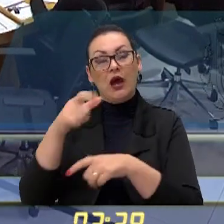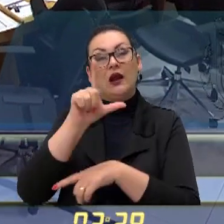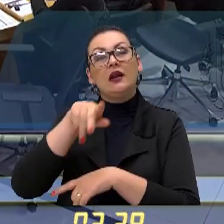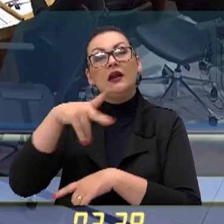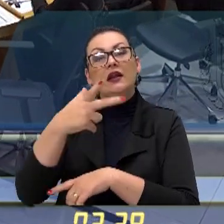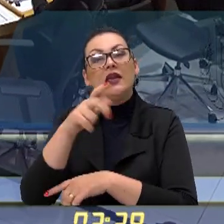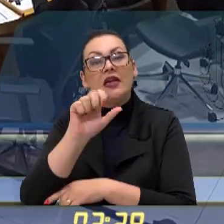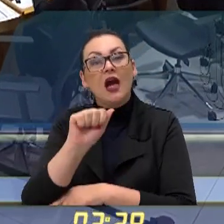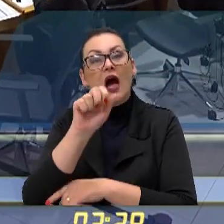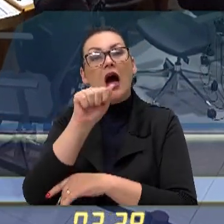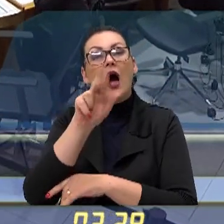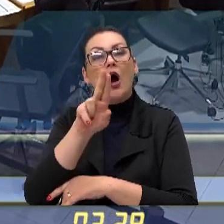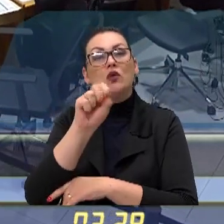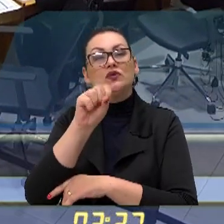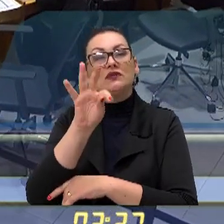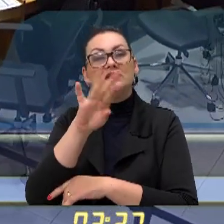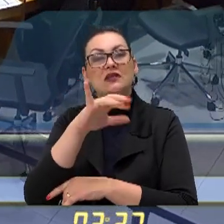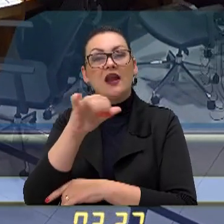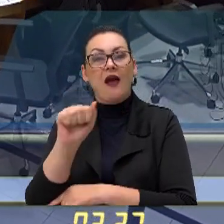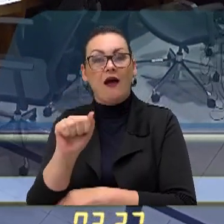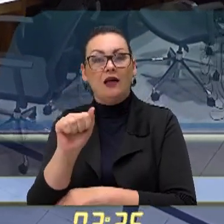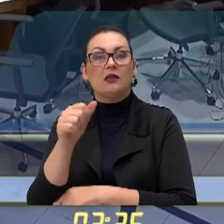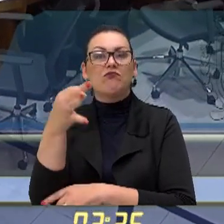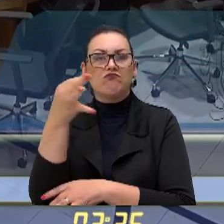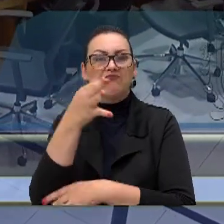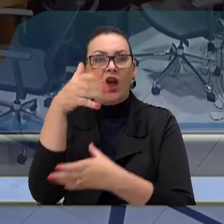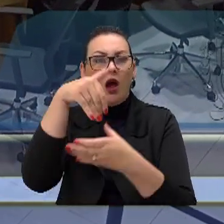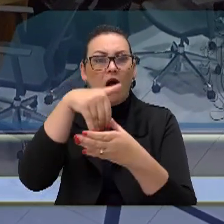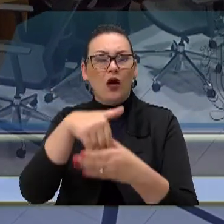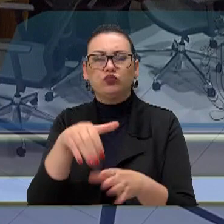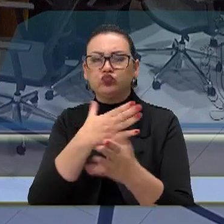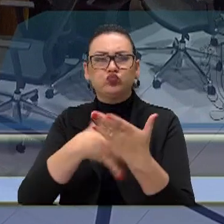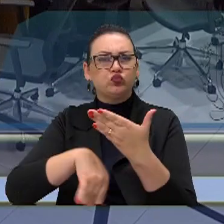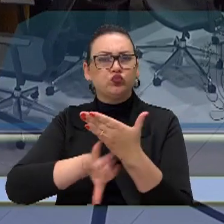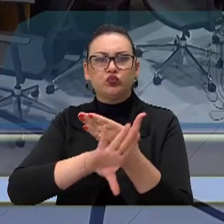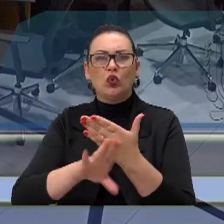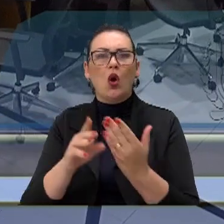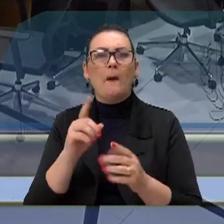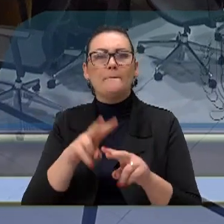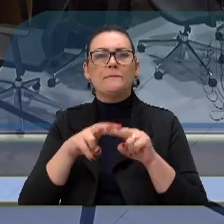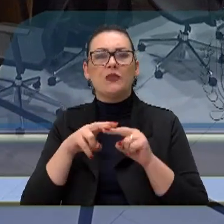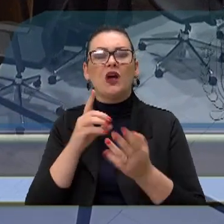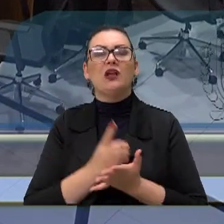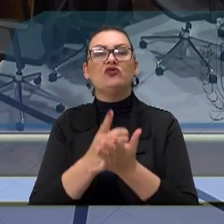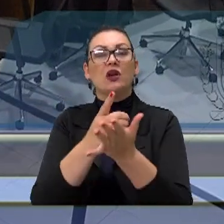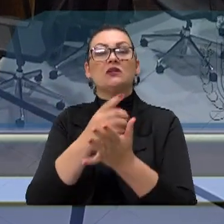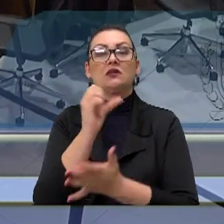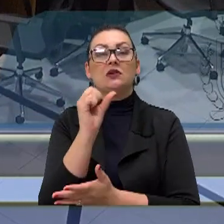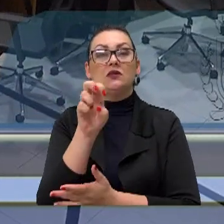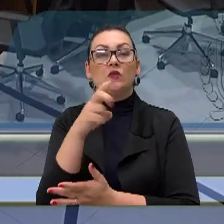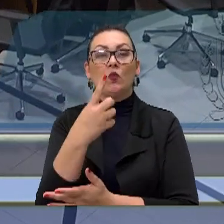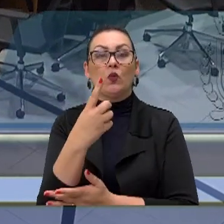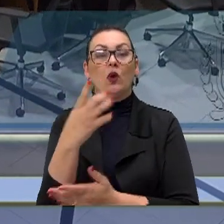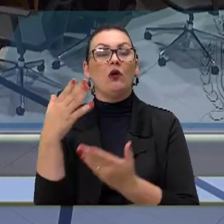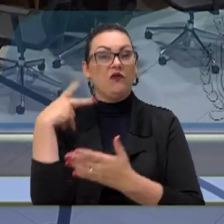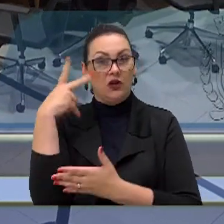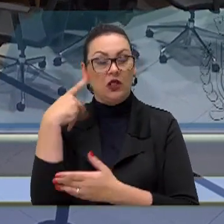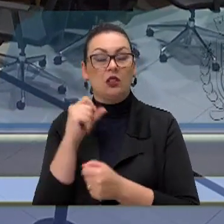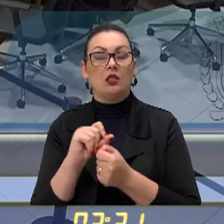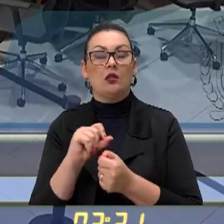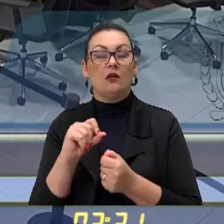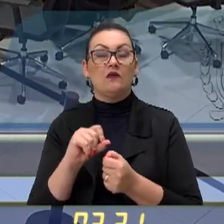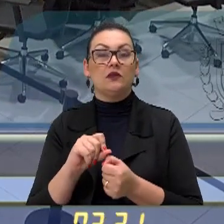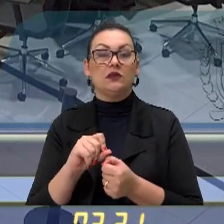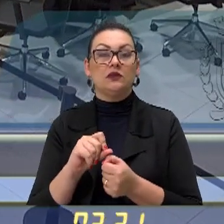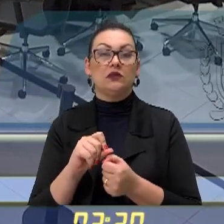presentes, tenho certeza que a votação será unânime em relação à indicação 651 que esta casa está